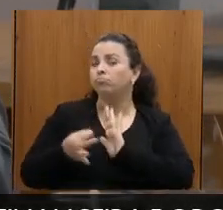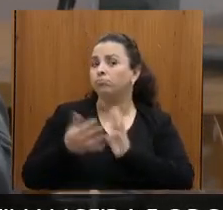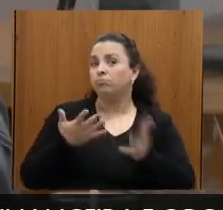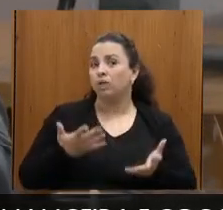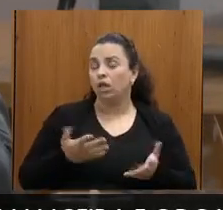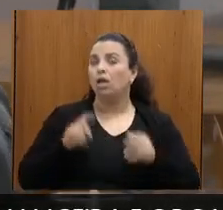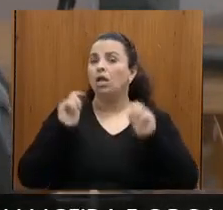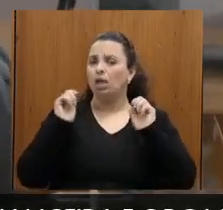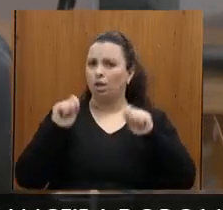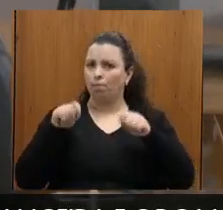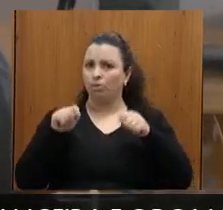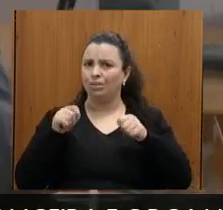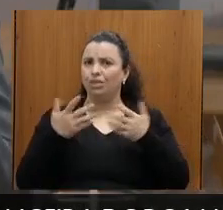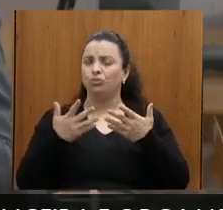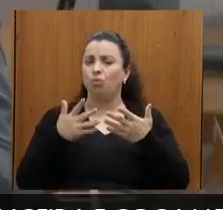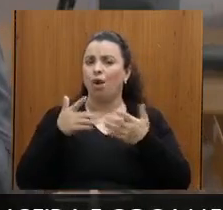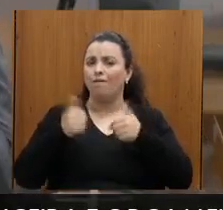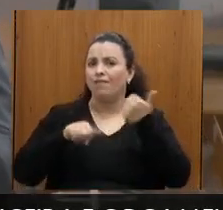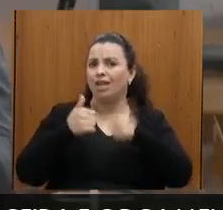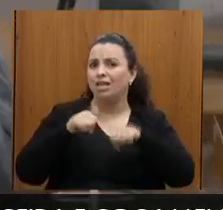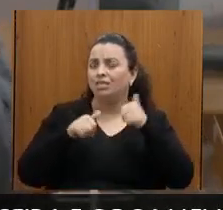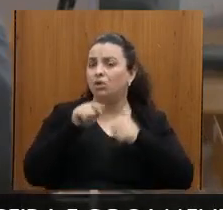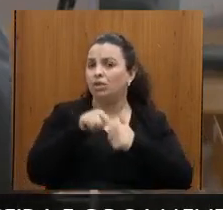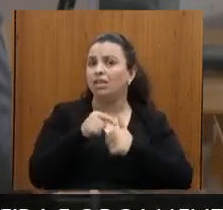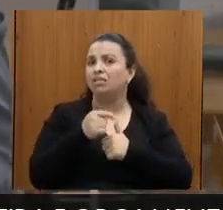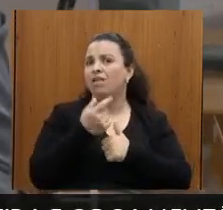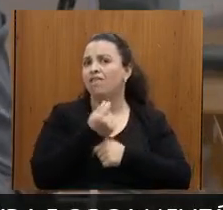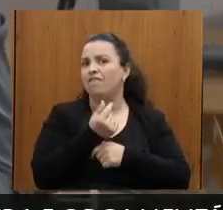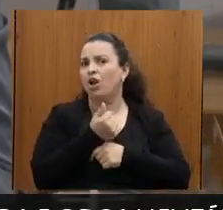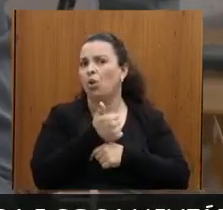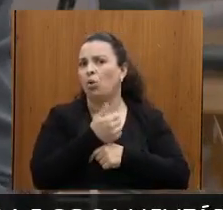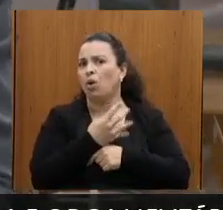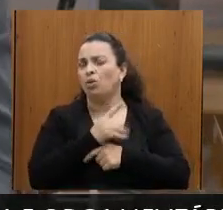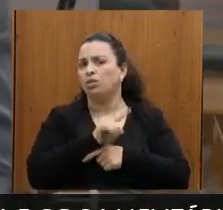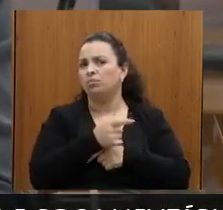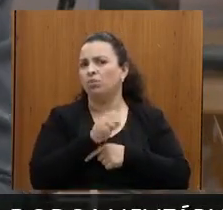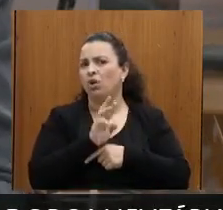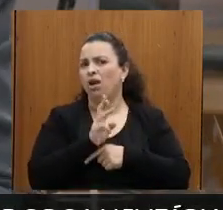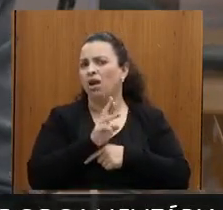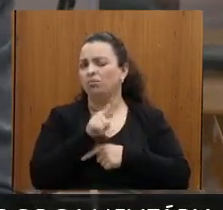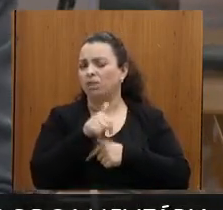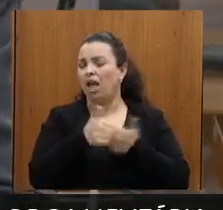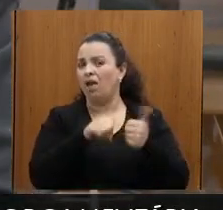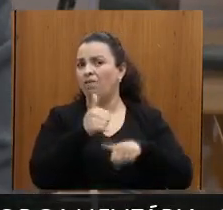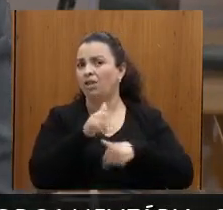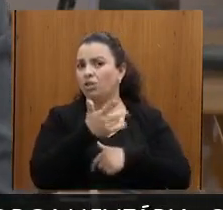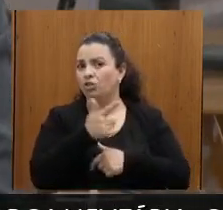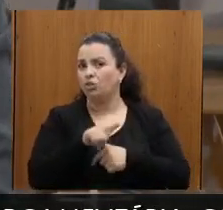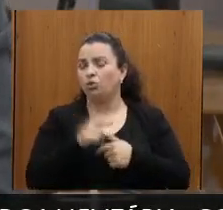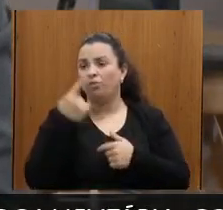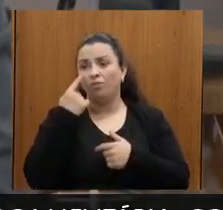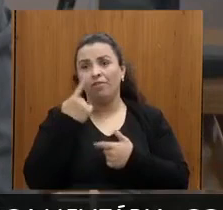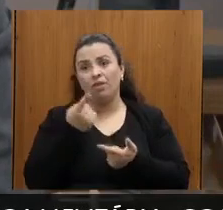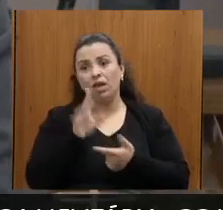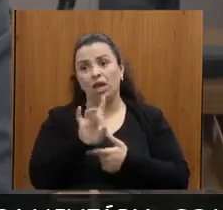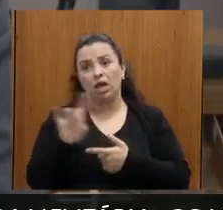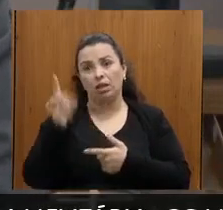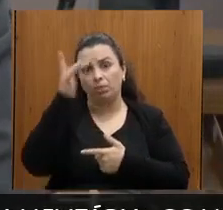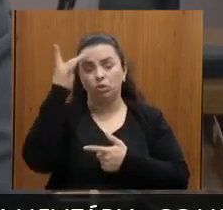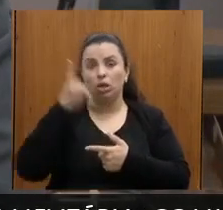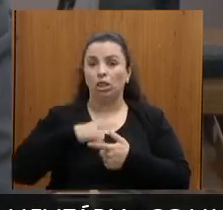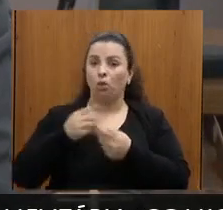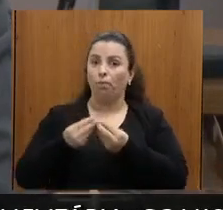ser feito um redimensionamento desse valor, reabrir a discussão, então um parâmetro que levasse em consideração o tamanho do dano individualmente.